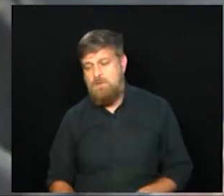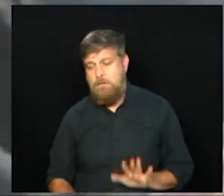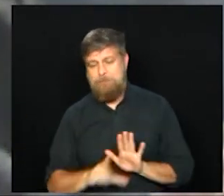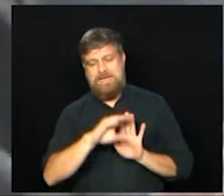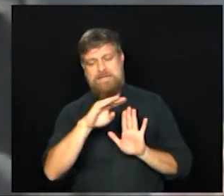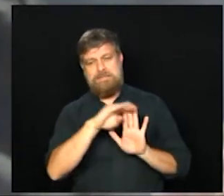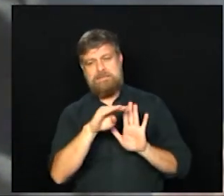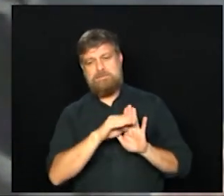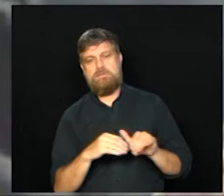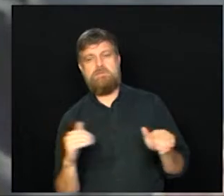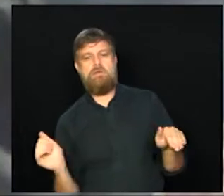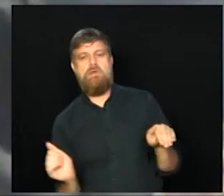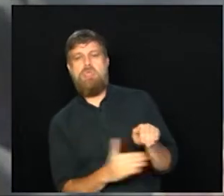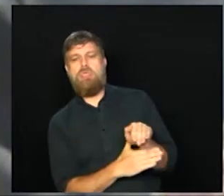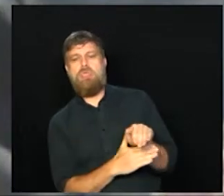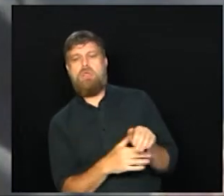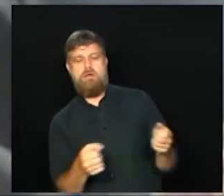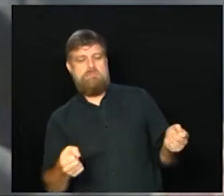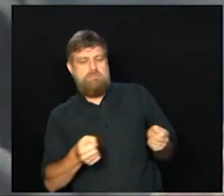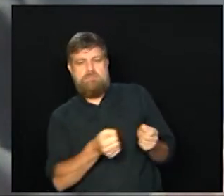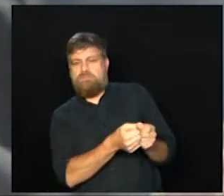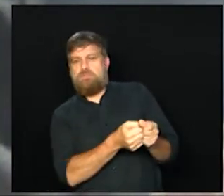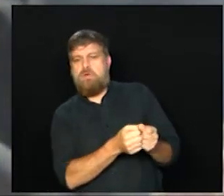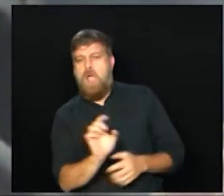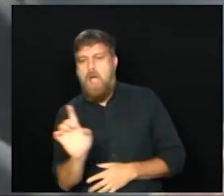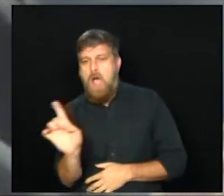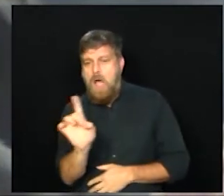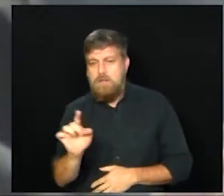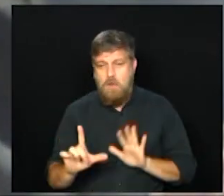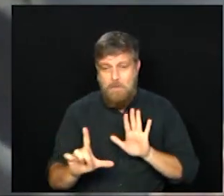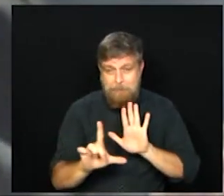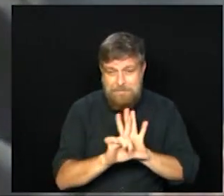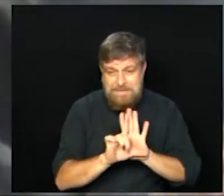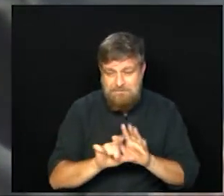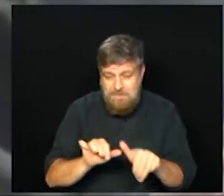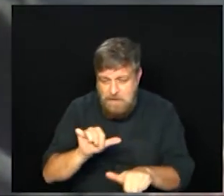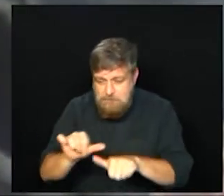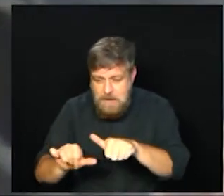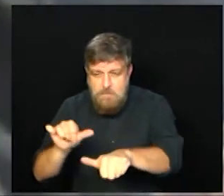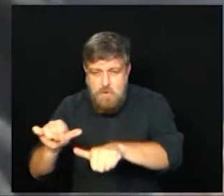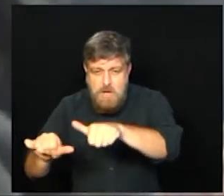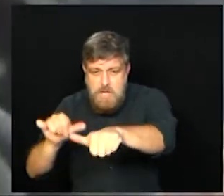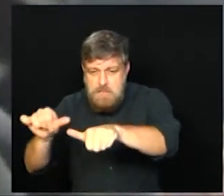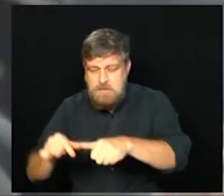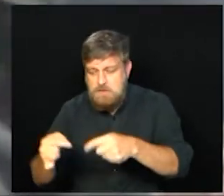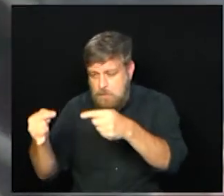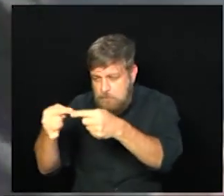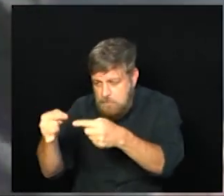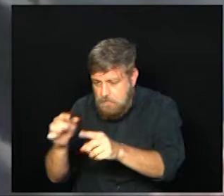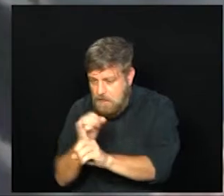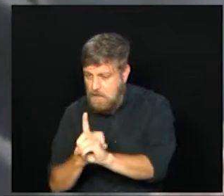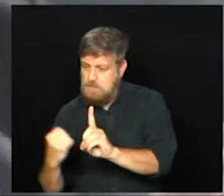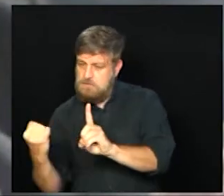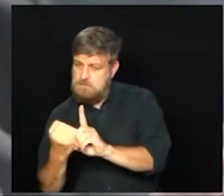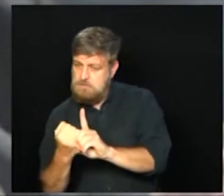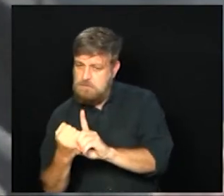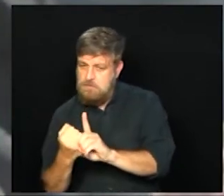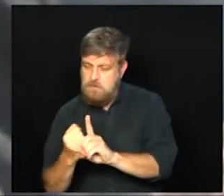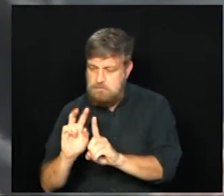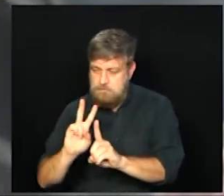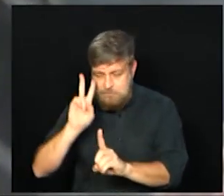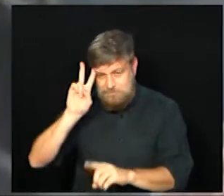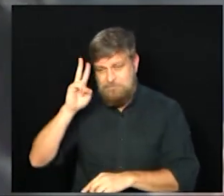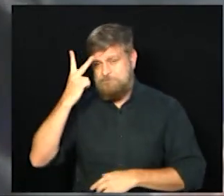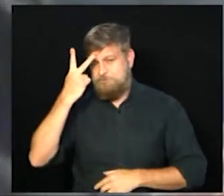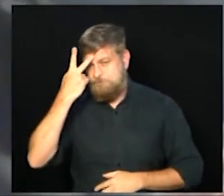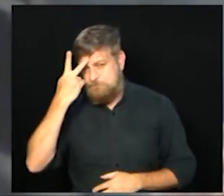está guardada na gaveta. Ela é uma legislação que sempre vai se alterando conforme a sociedade vai se alterando, conforme